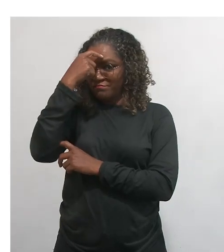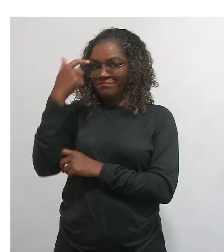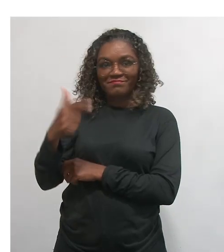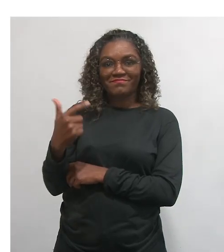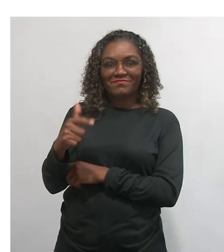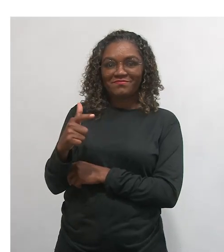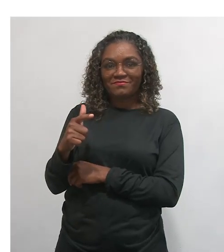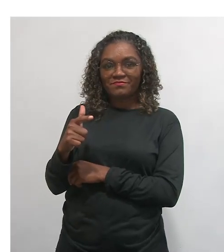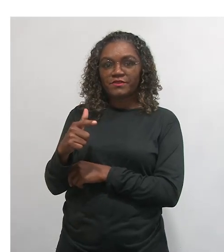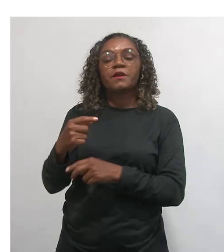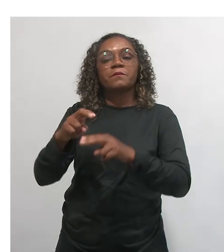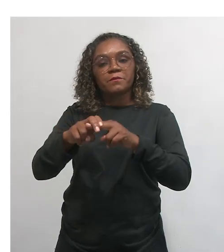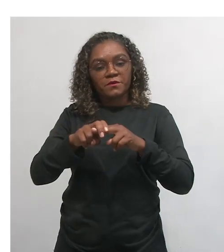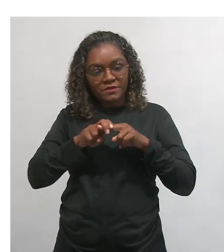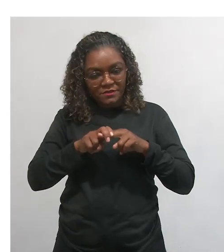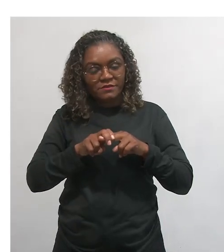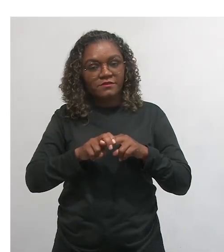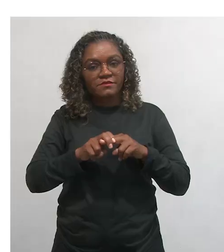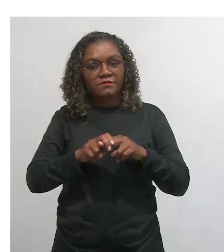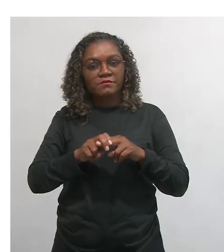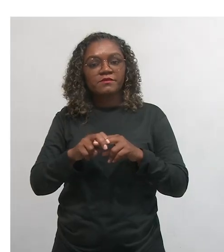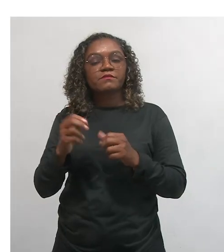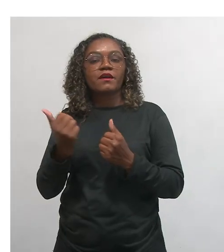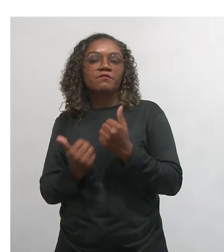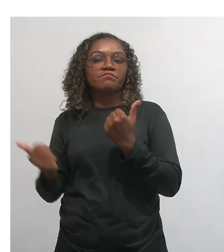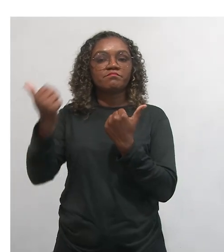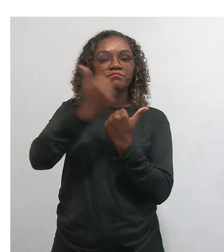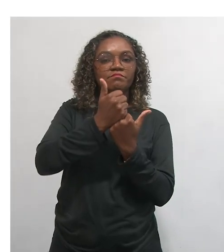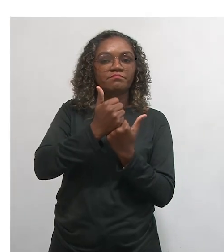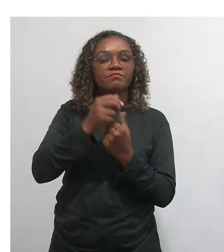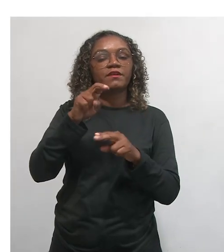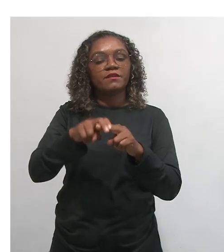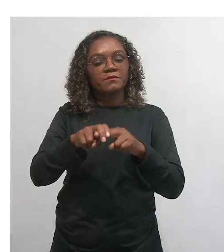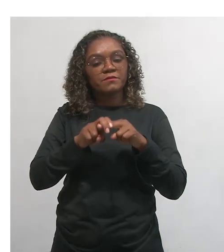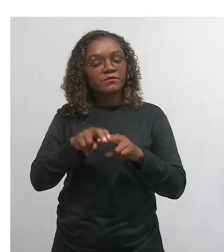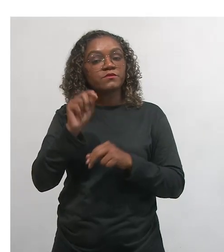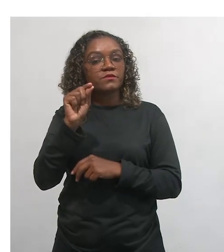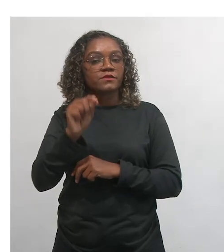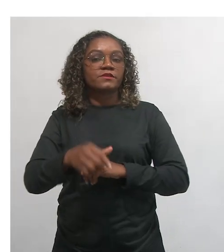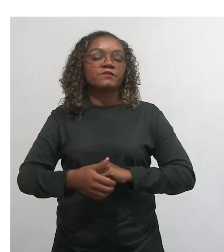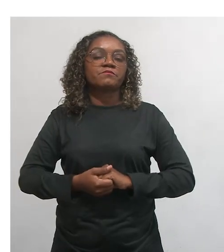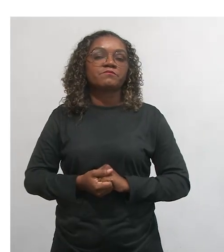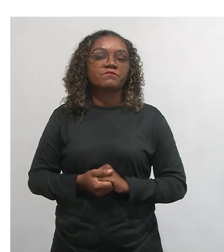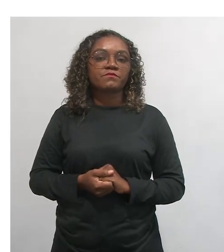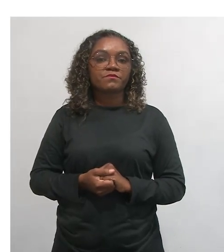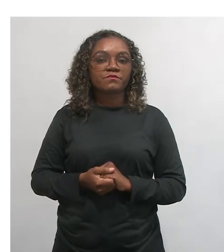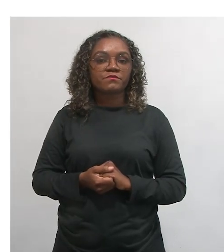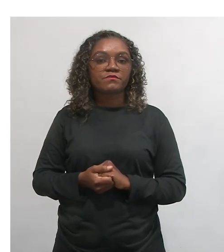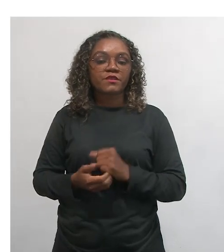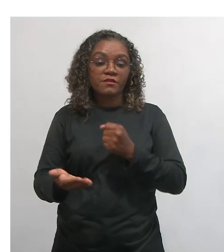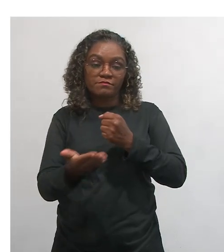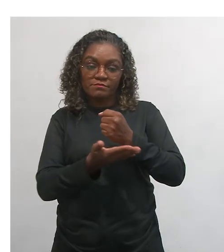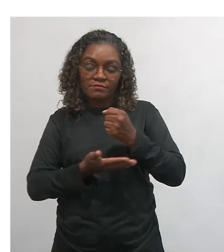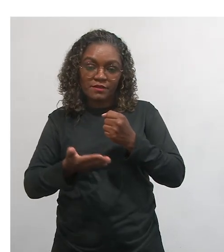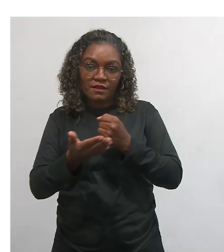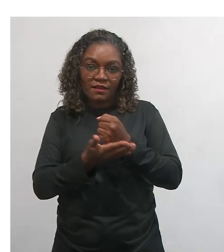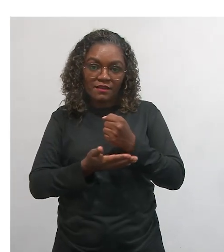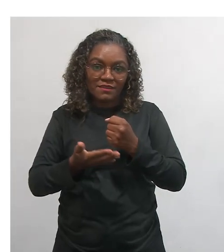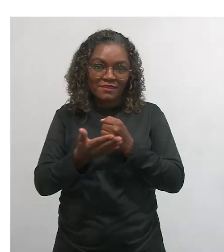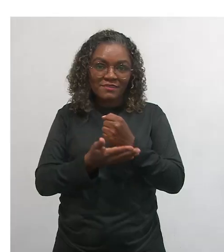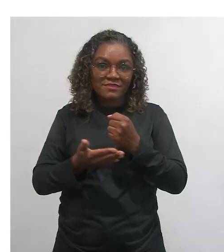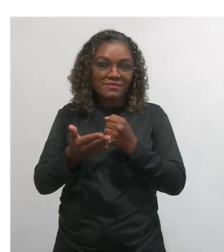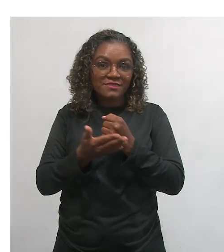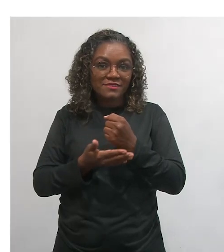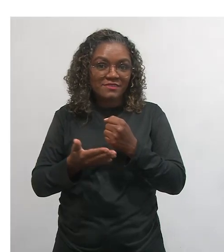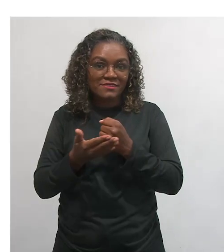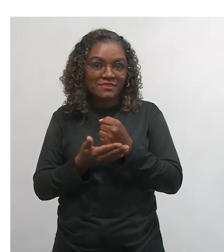não têm razão, então a razão tem que dominar, e aí ele cria o pulo do gato, que é a